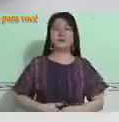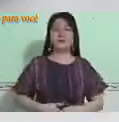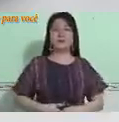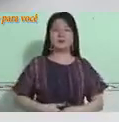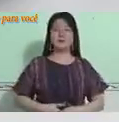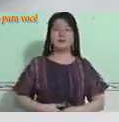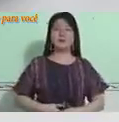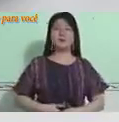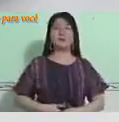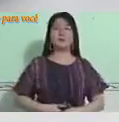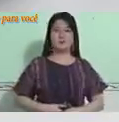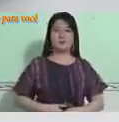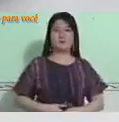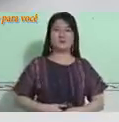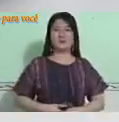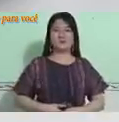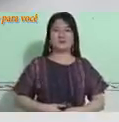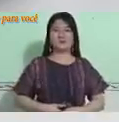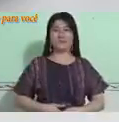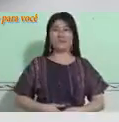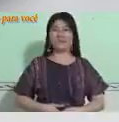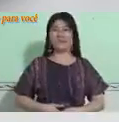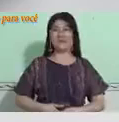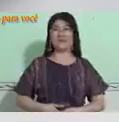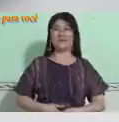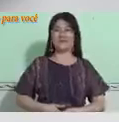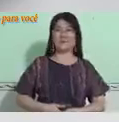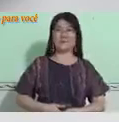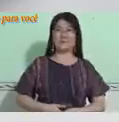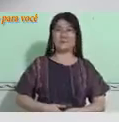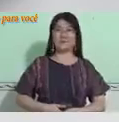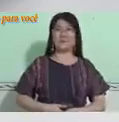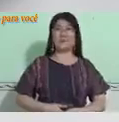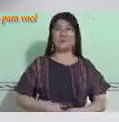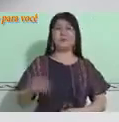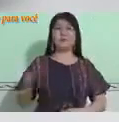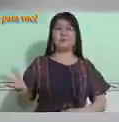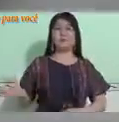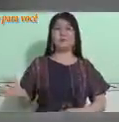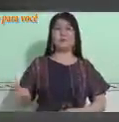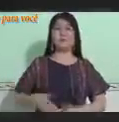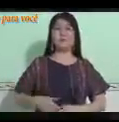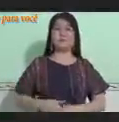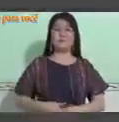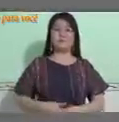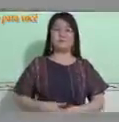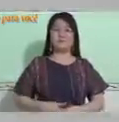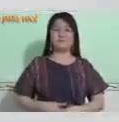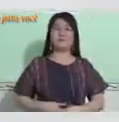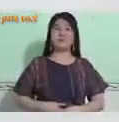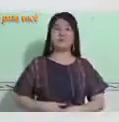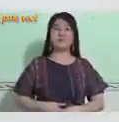vias respiratórias, facilitando as trocas gasosas, e alguns modelos podem ser utilizados em casa.